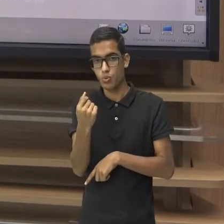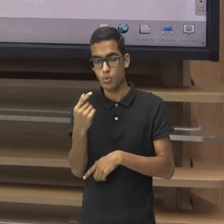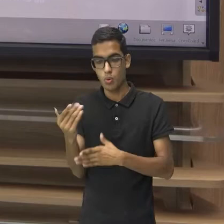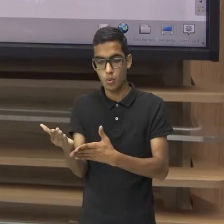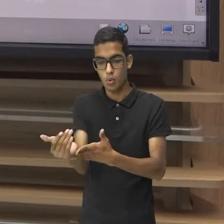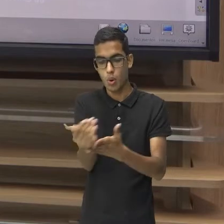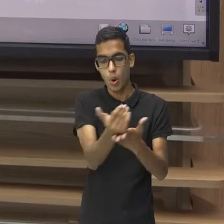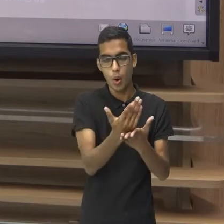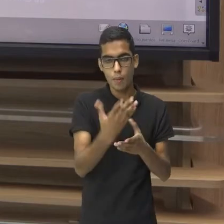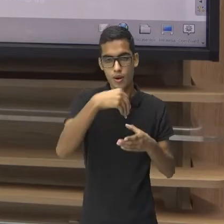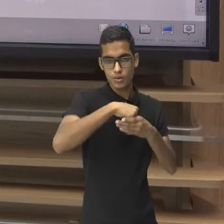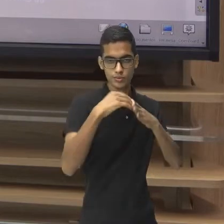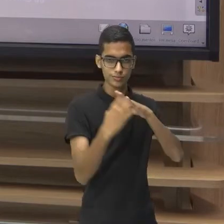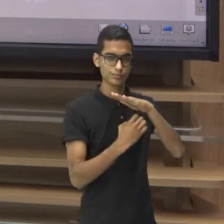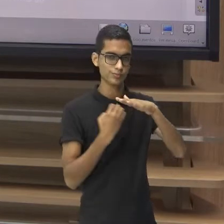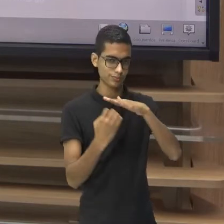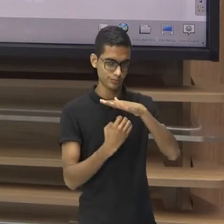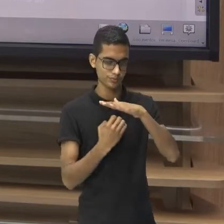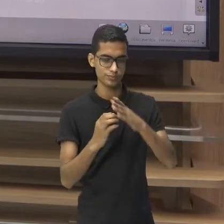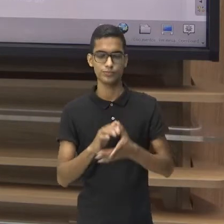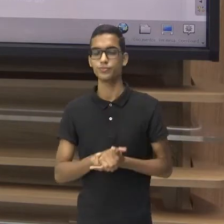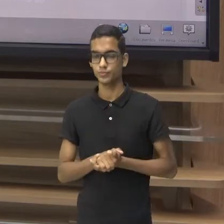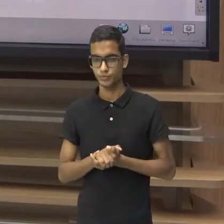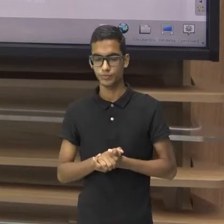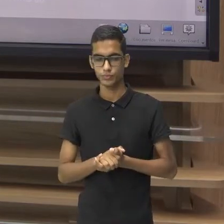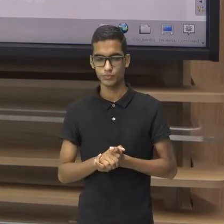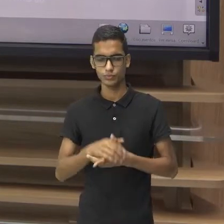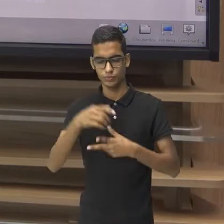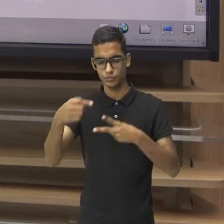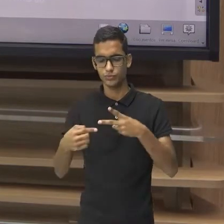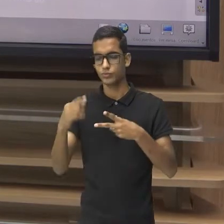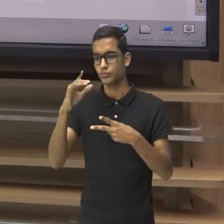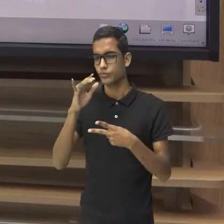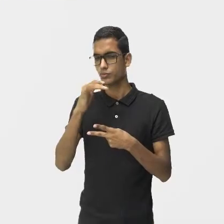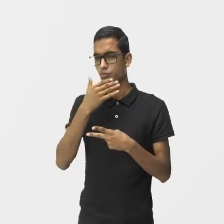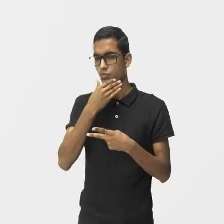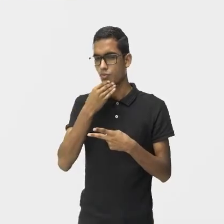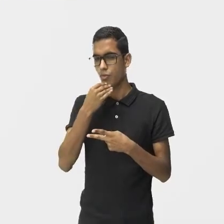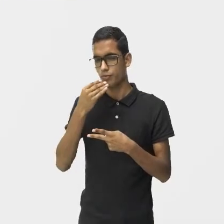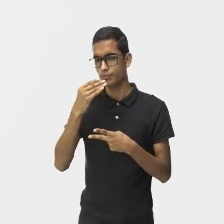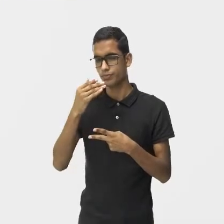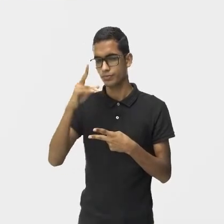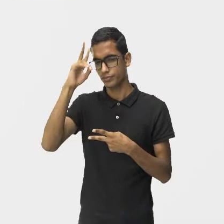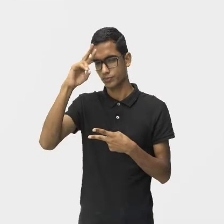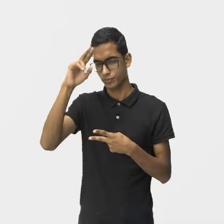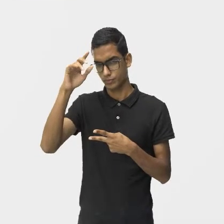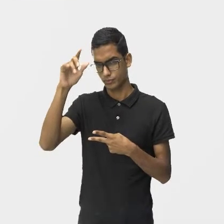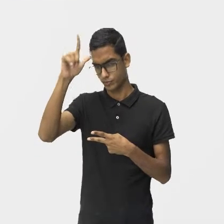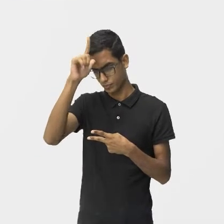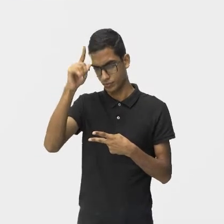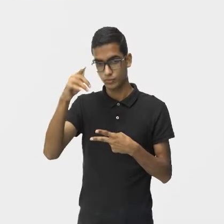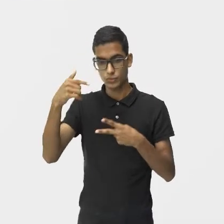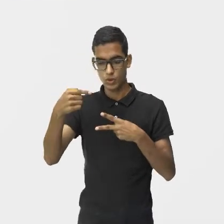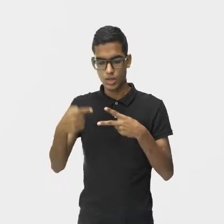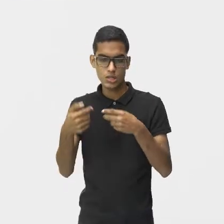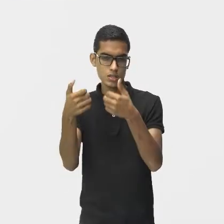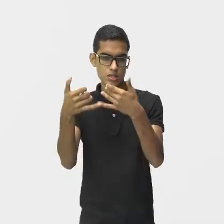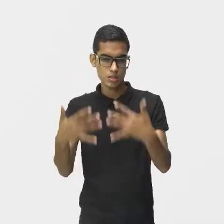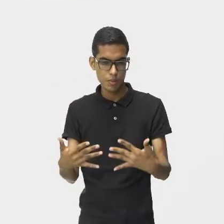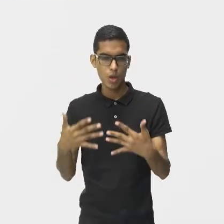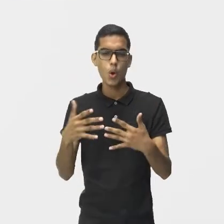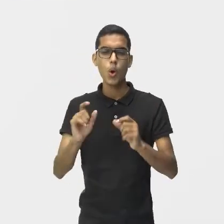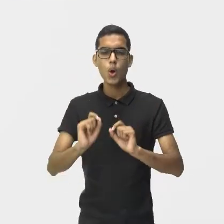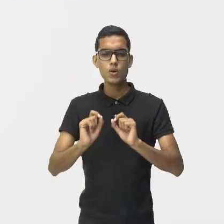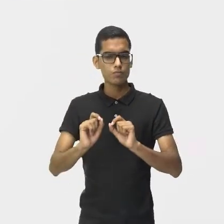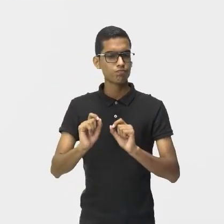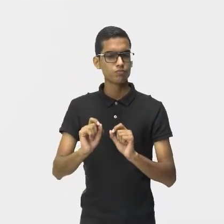e Horkheimer, a indústria cultural e a cultura de massa, além de causar a